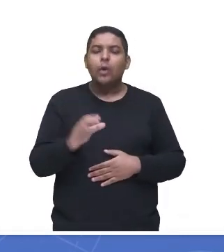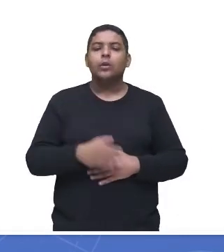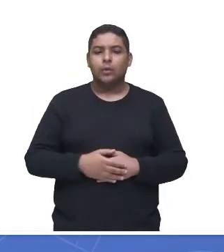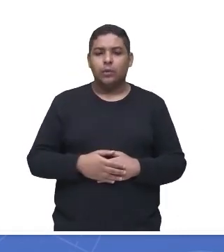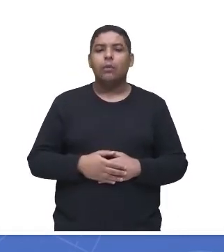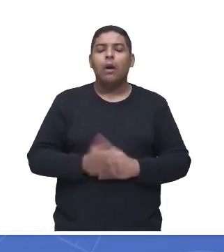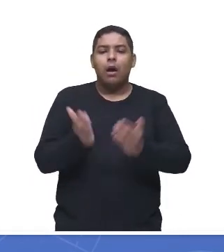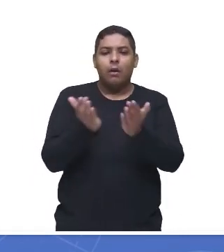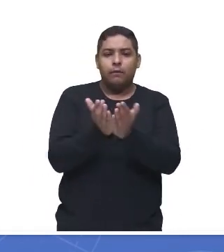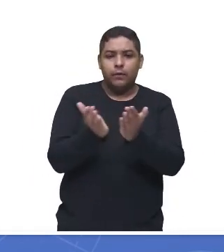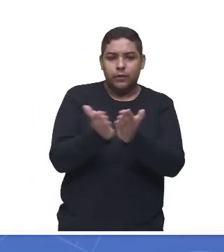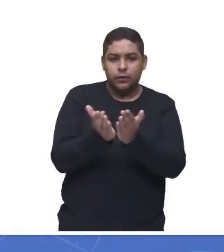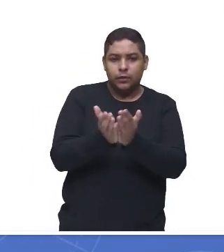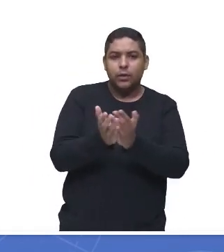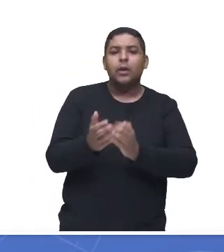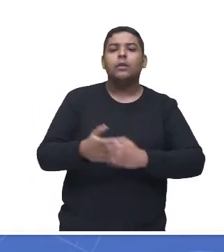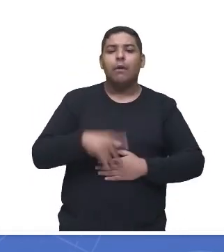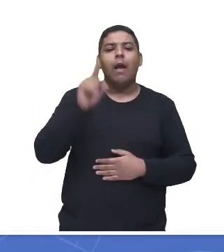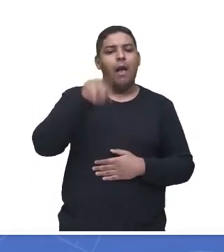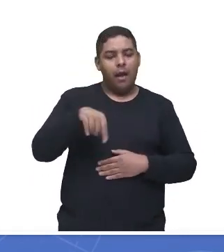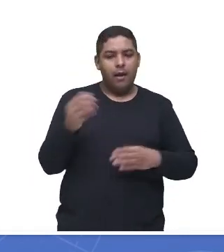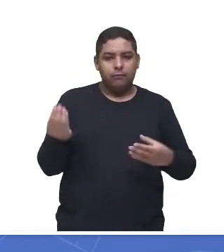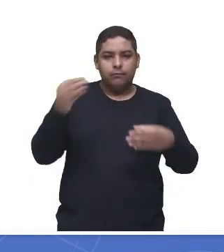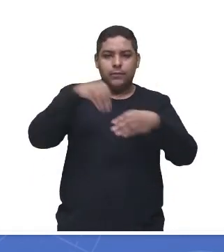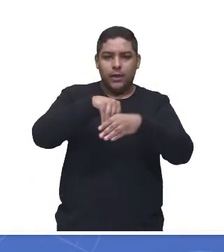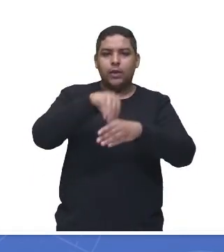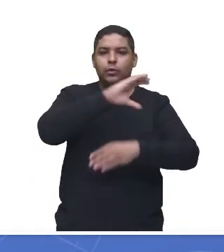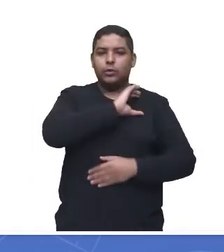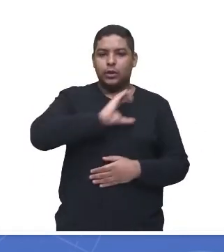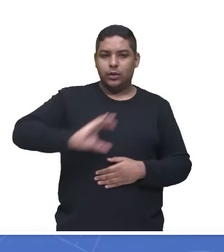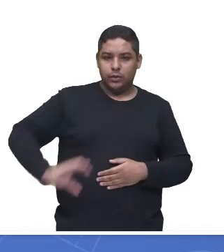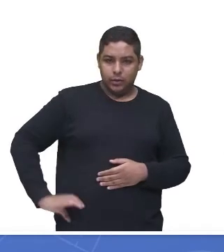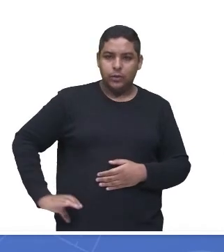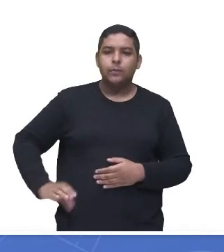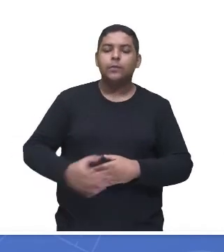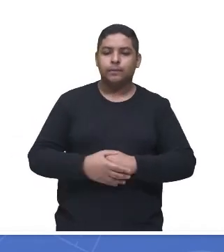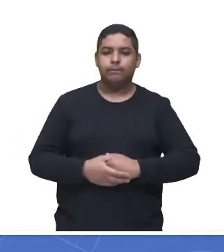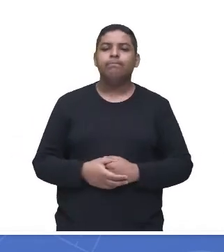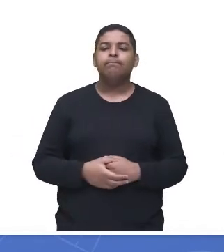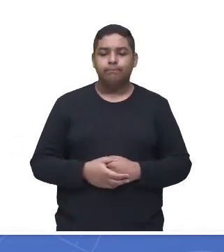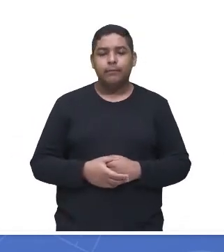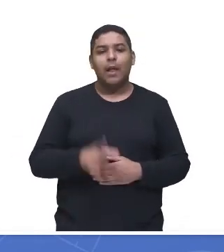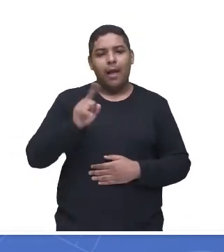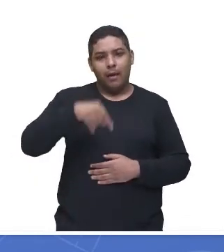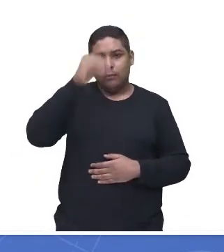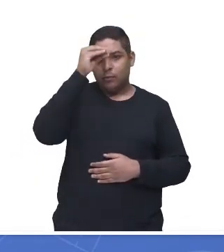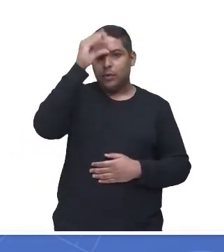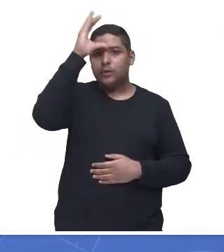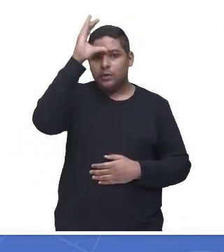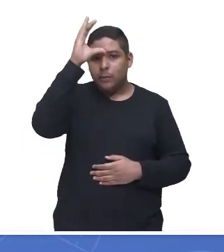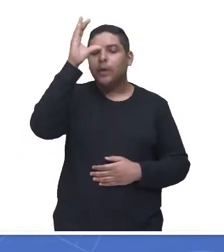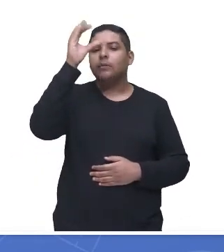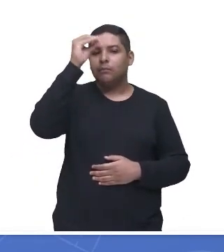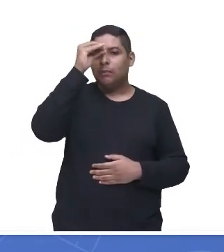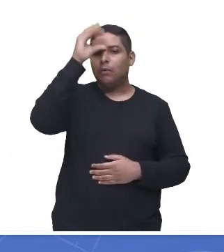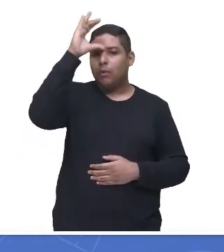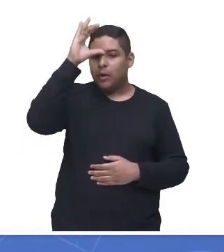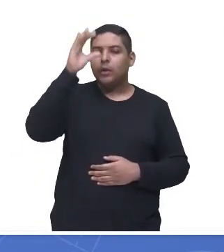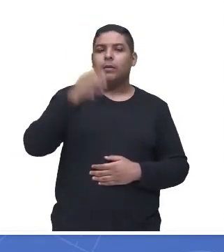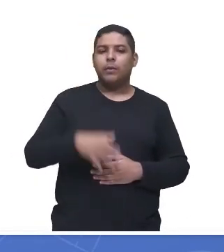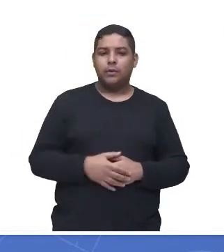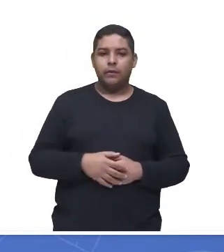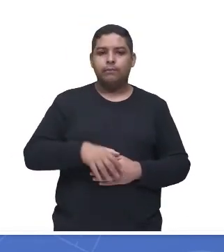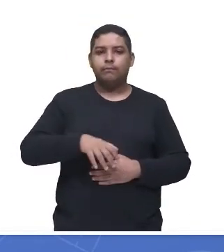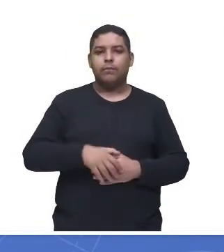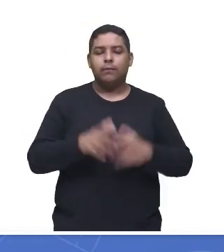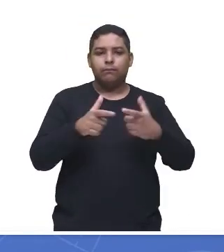protestantes, evangélicos, tudo é o cristianismo. Olha só, né? Como o conhecimento ele vai, né? Ele